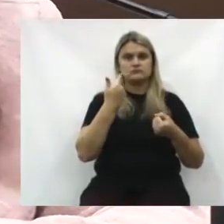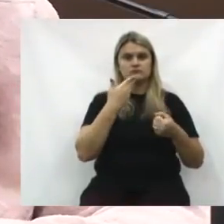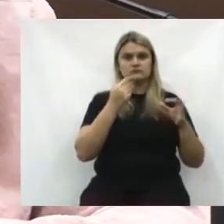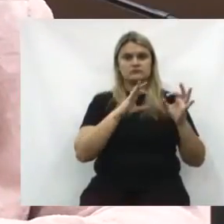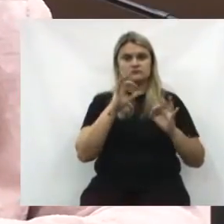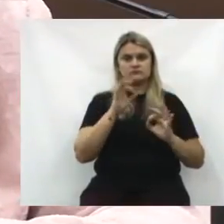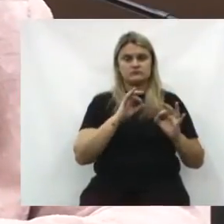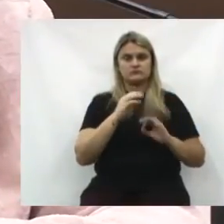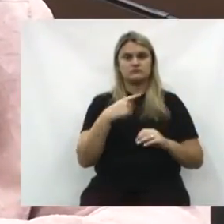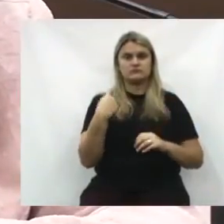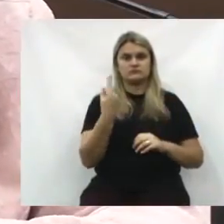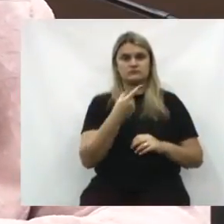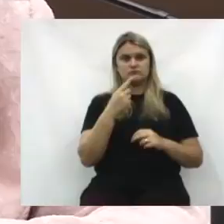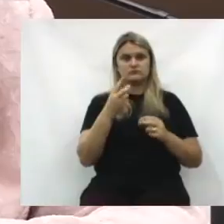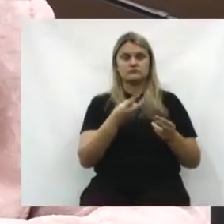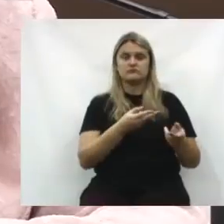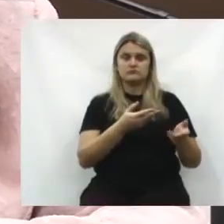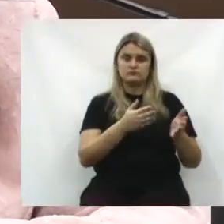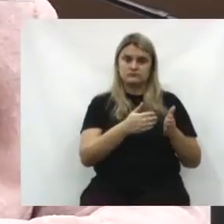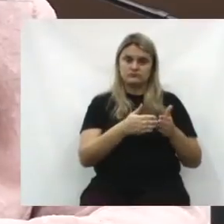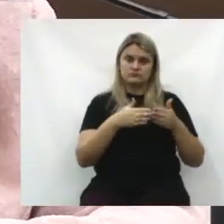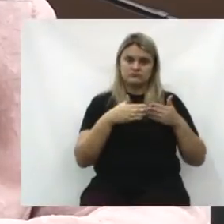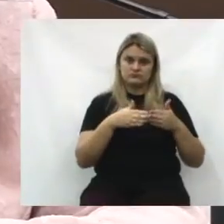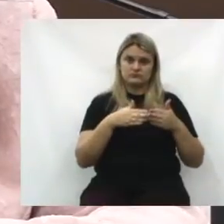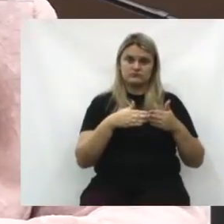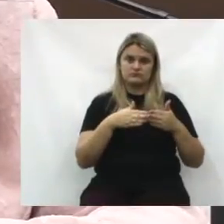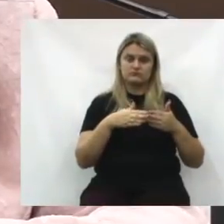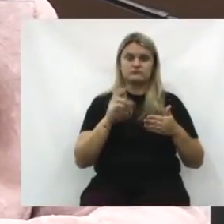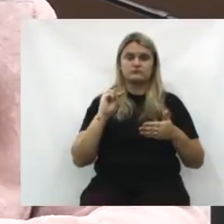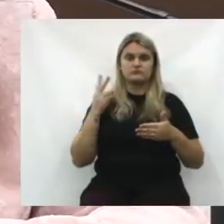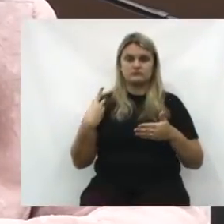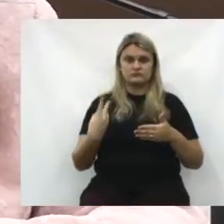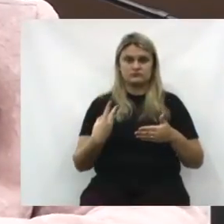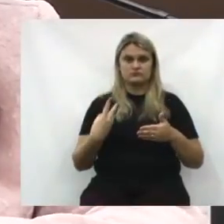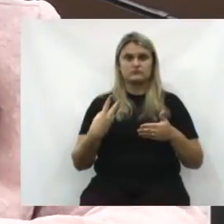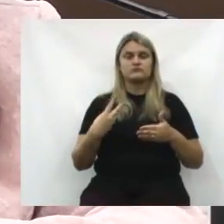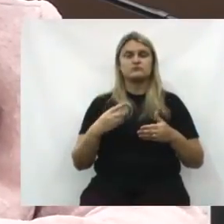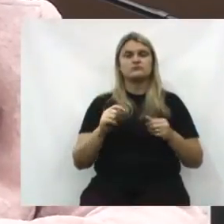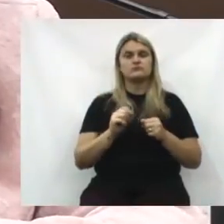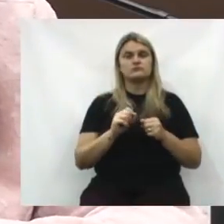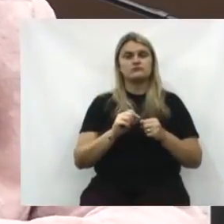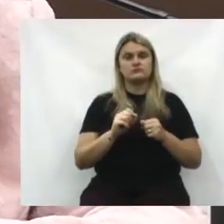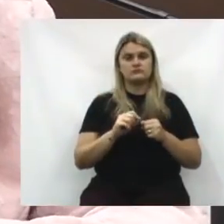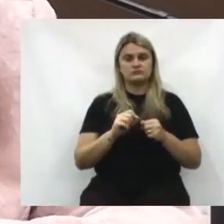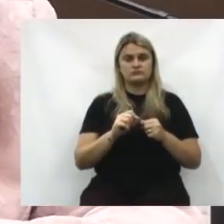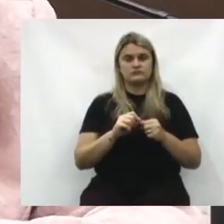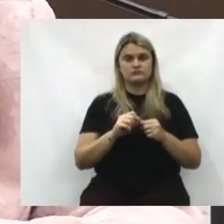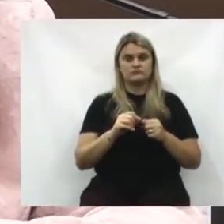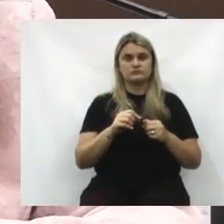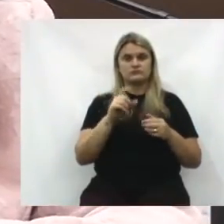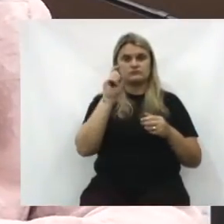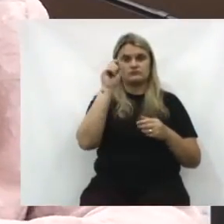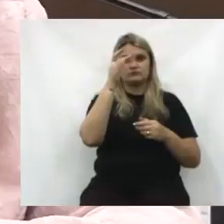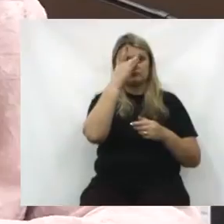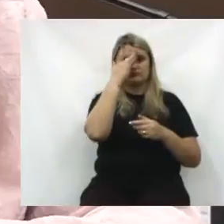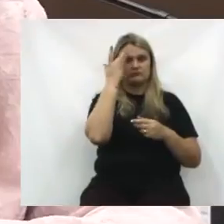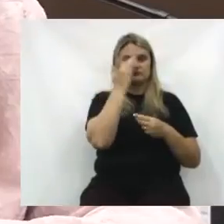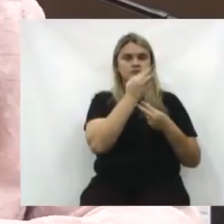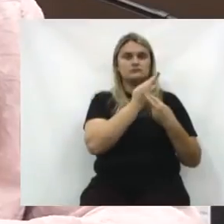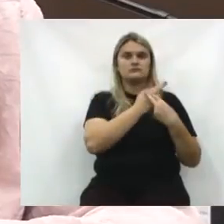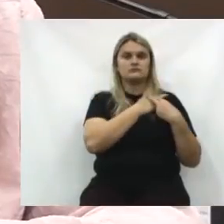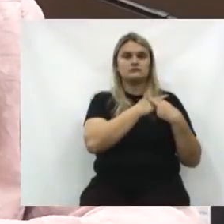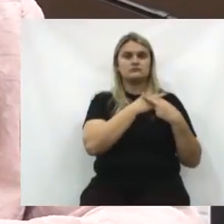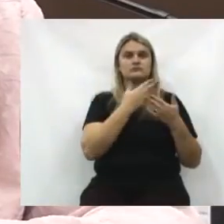sentido de benfeitorias. Vimos, através deste, solicitar os bons préstimos no sentido de